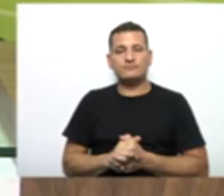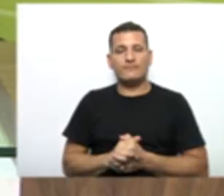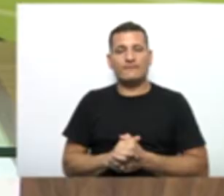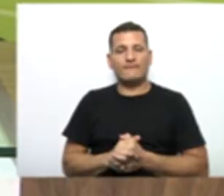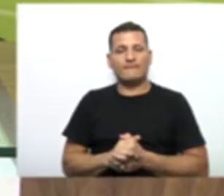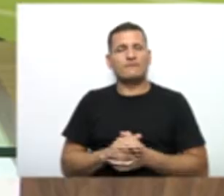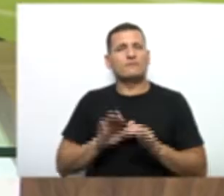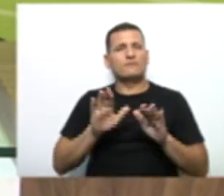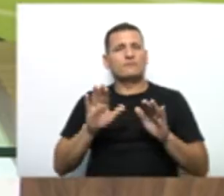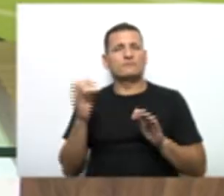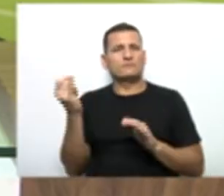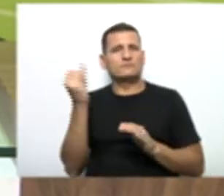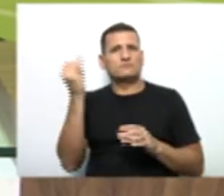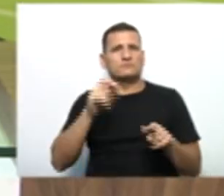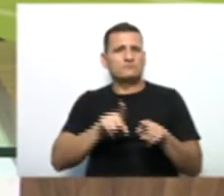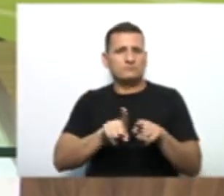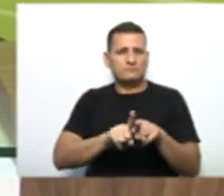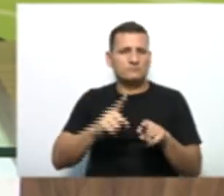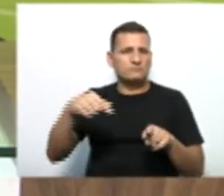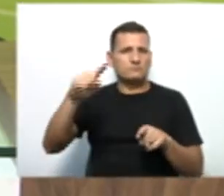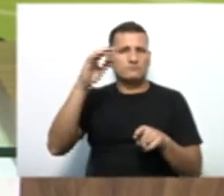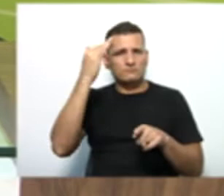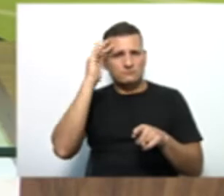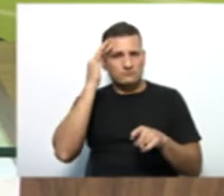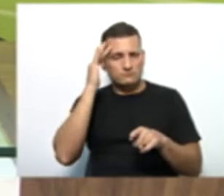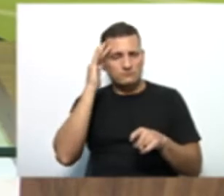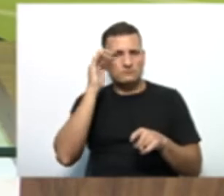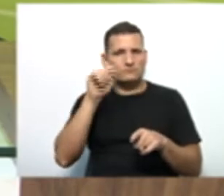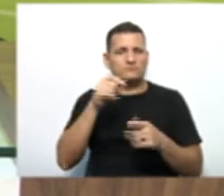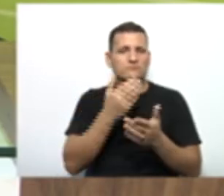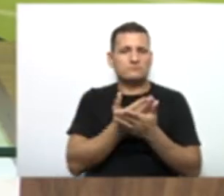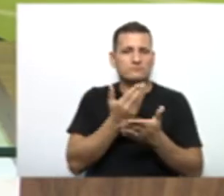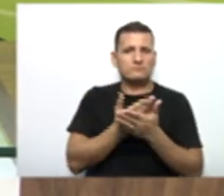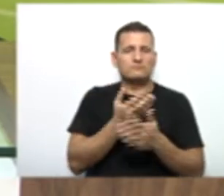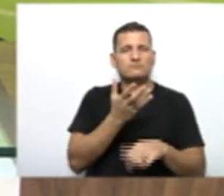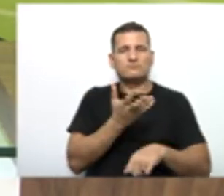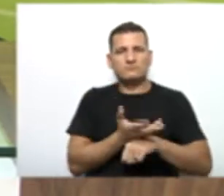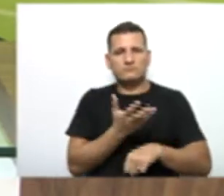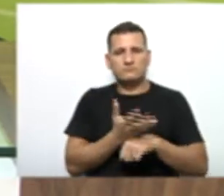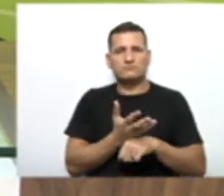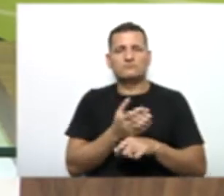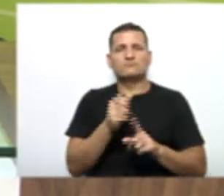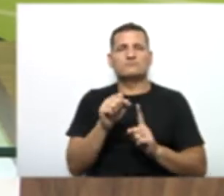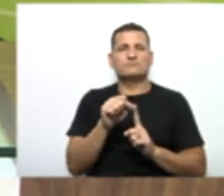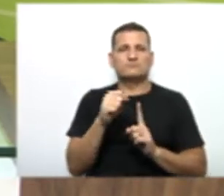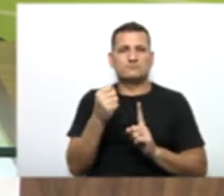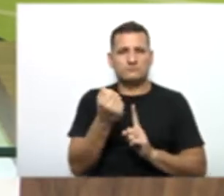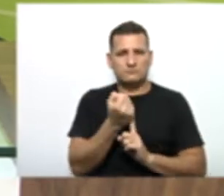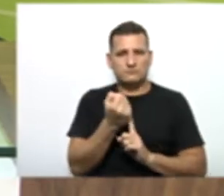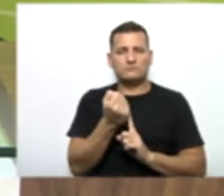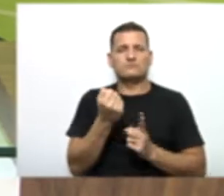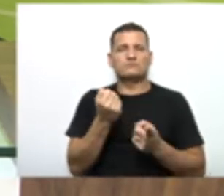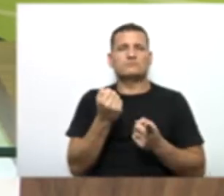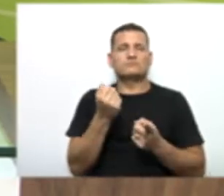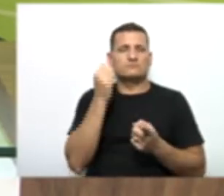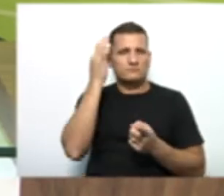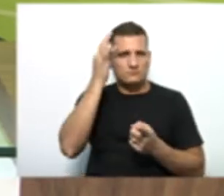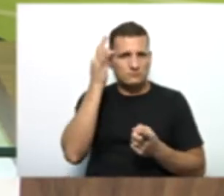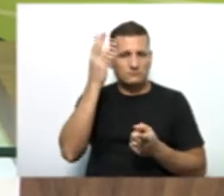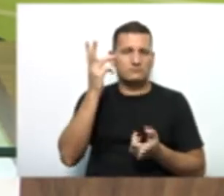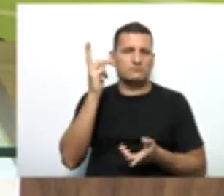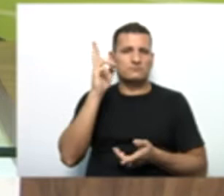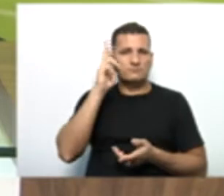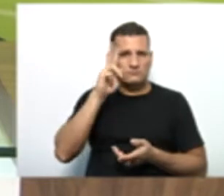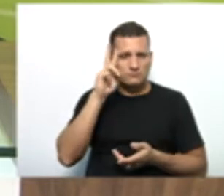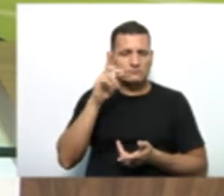nossos alunos compreenderem e estudarem as disciplinas de sociologia, de filosofia, de história, de geografia,